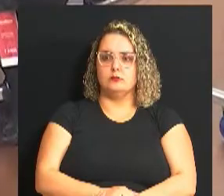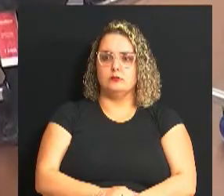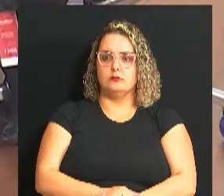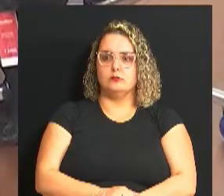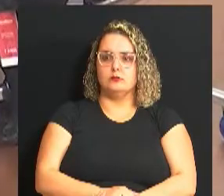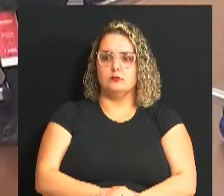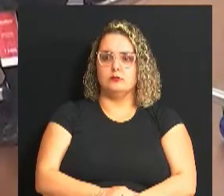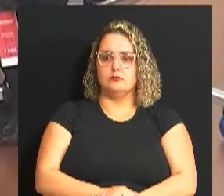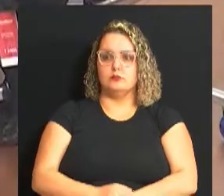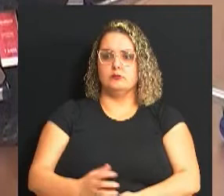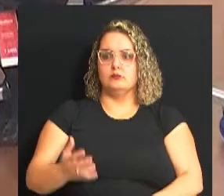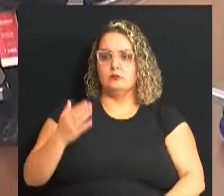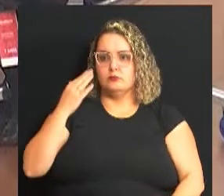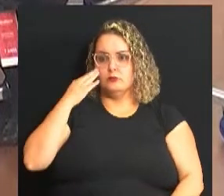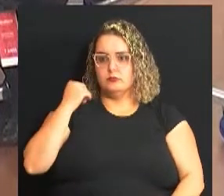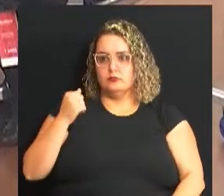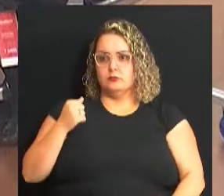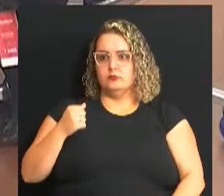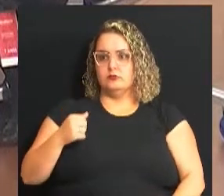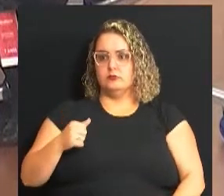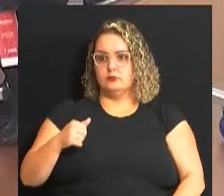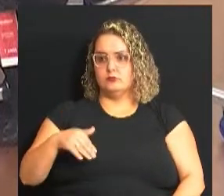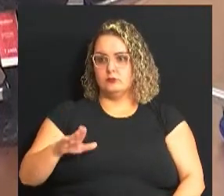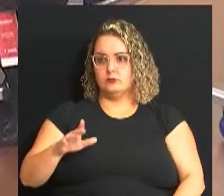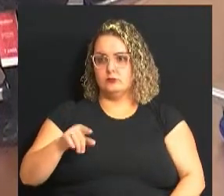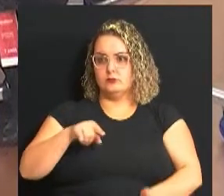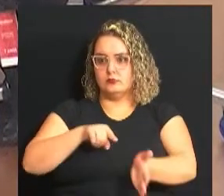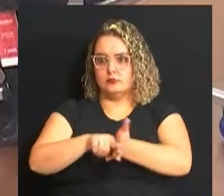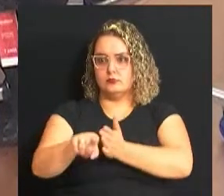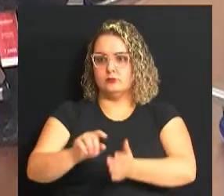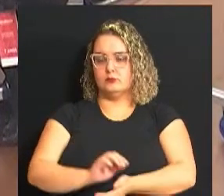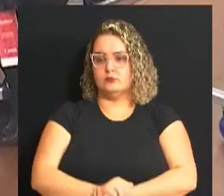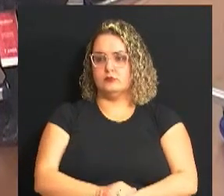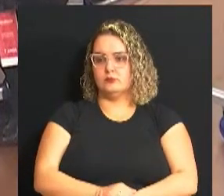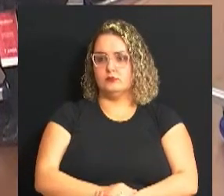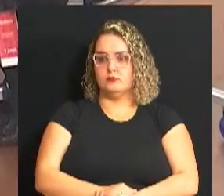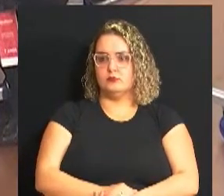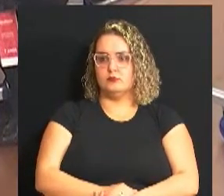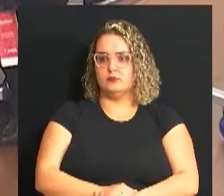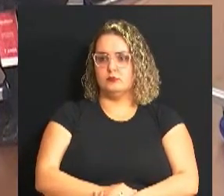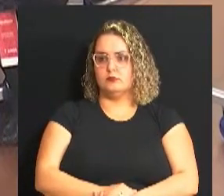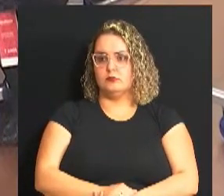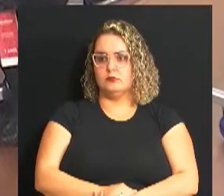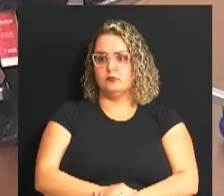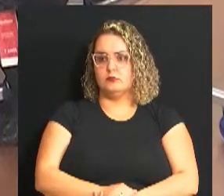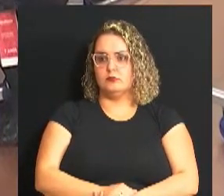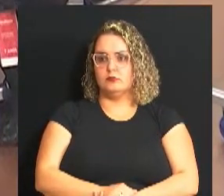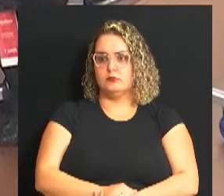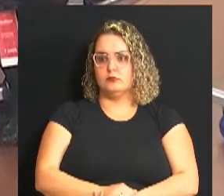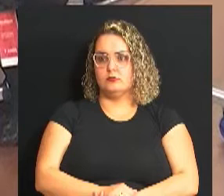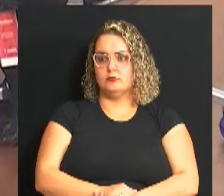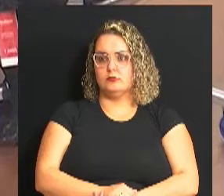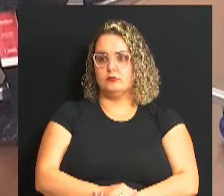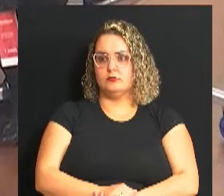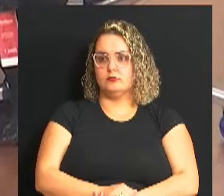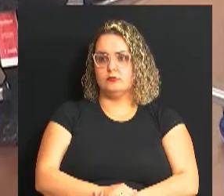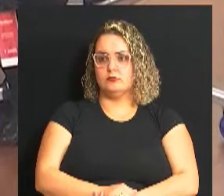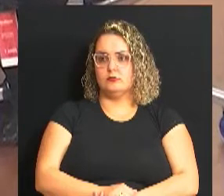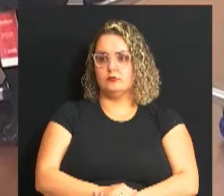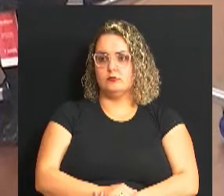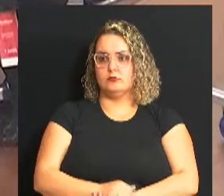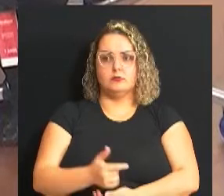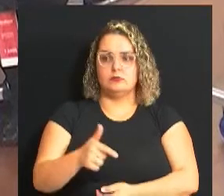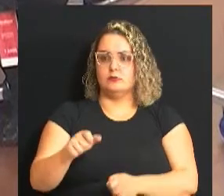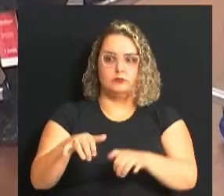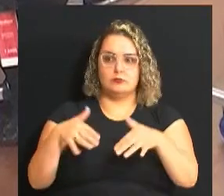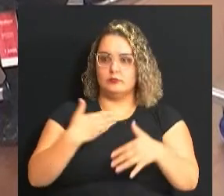Gostaria de saber se alguém mais... Pois não. Não tem isso na audiência, tá